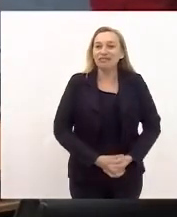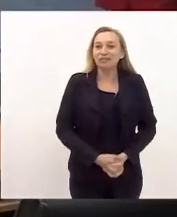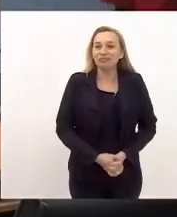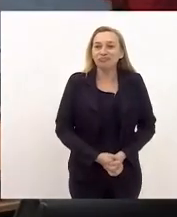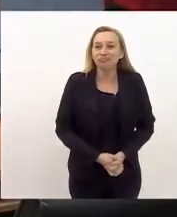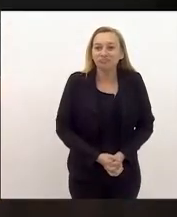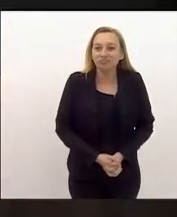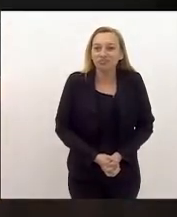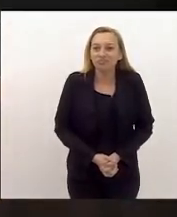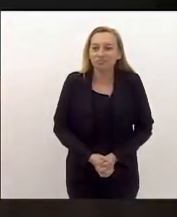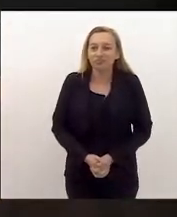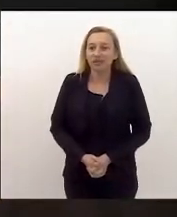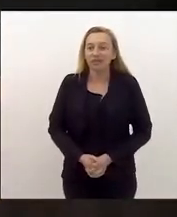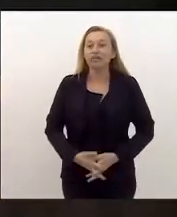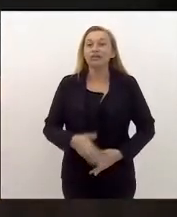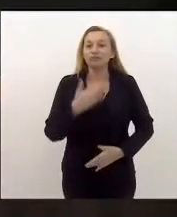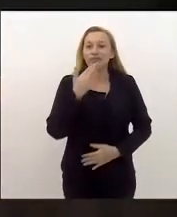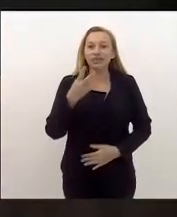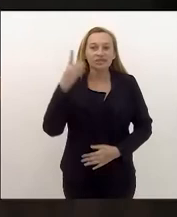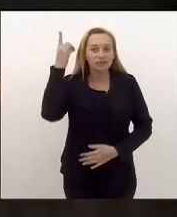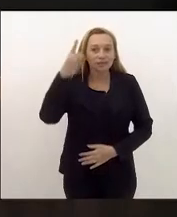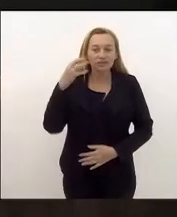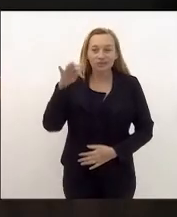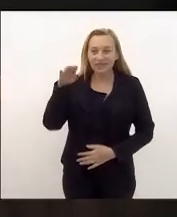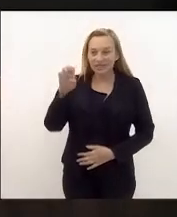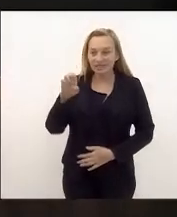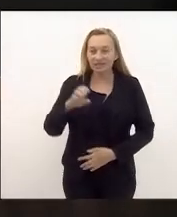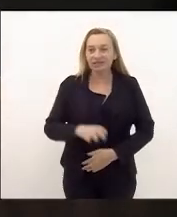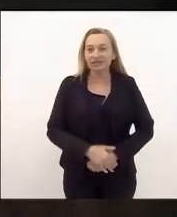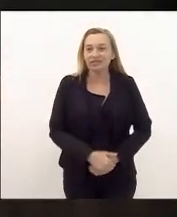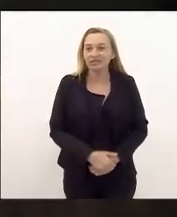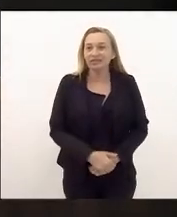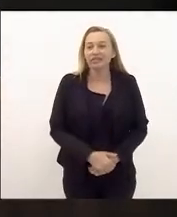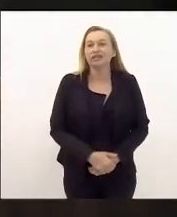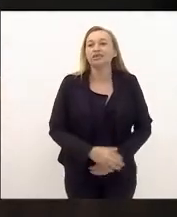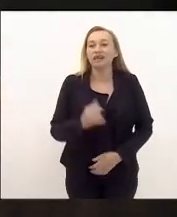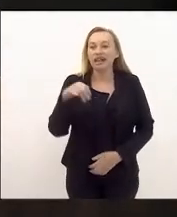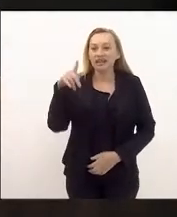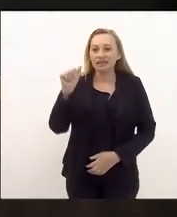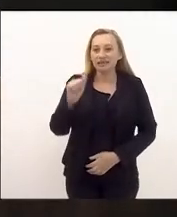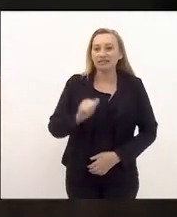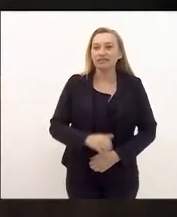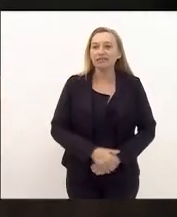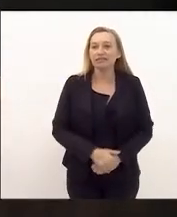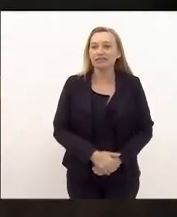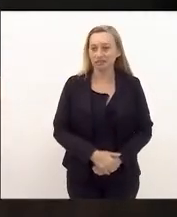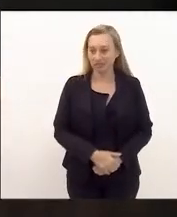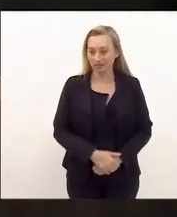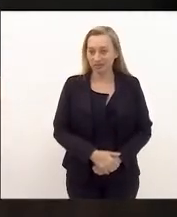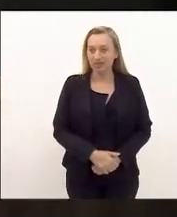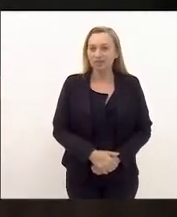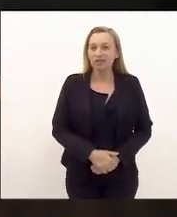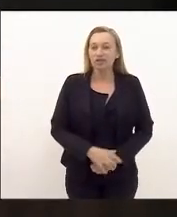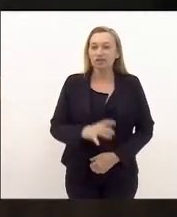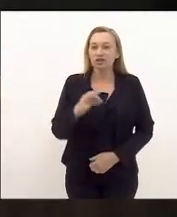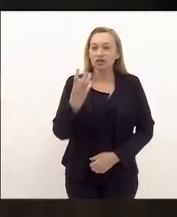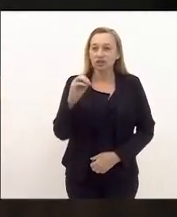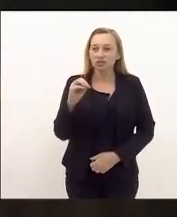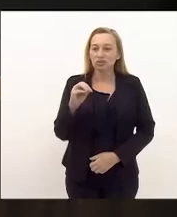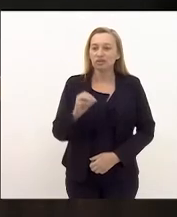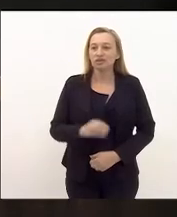Permitir parecer, vou pedir ao deputado Franciane Mota. Alana Passo. Chico